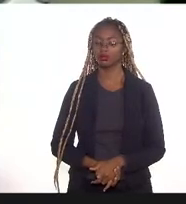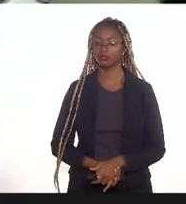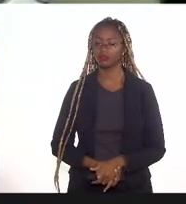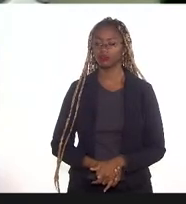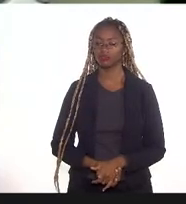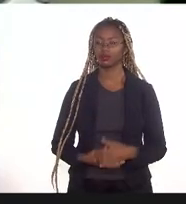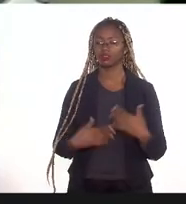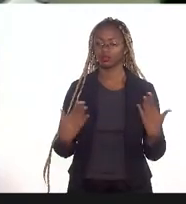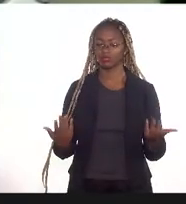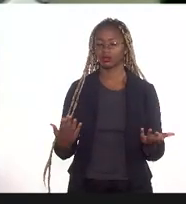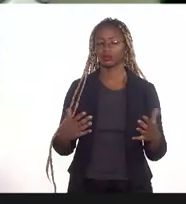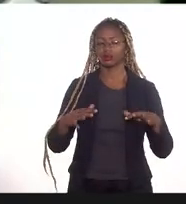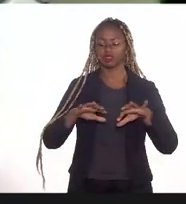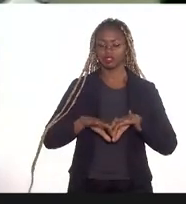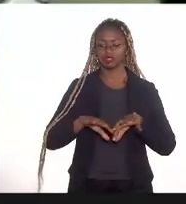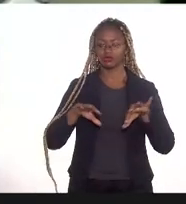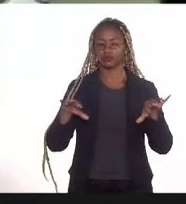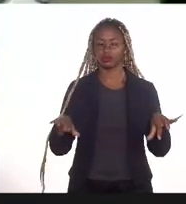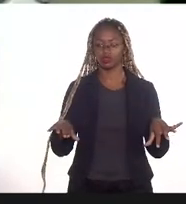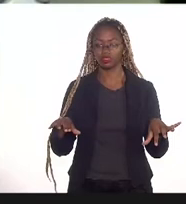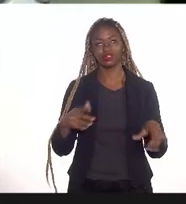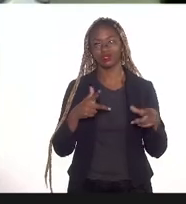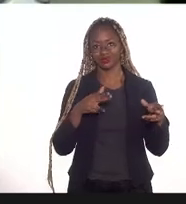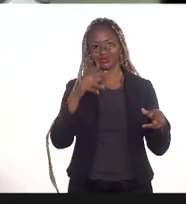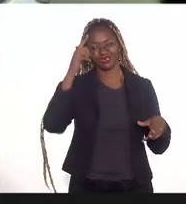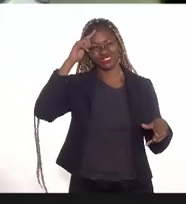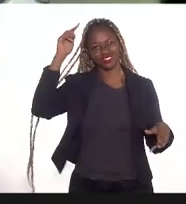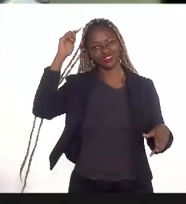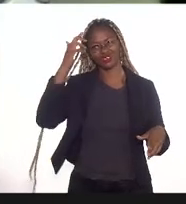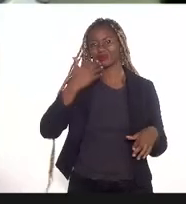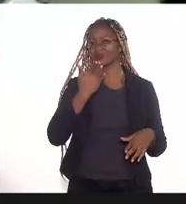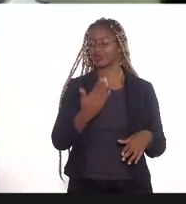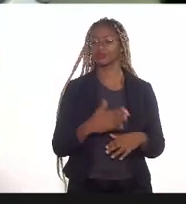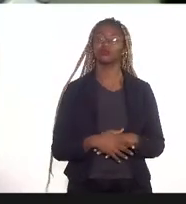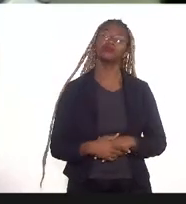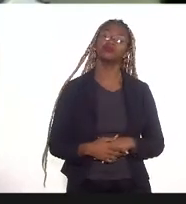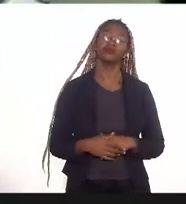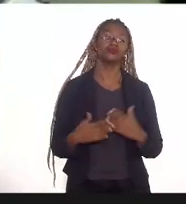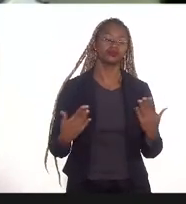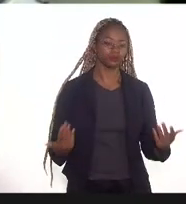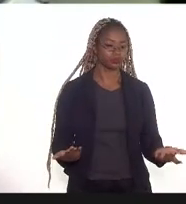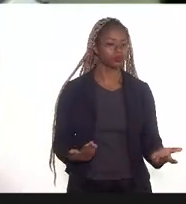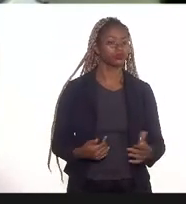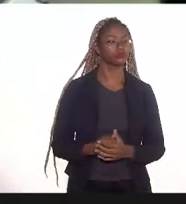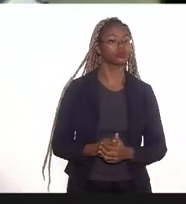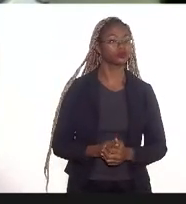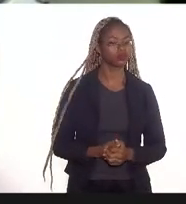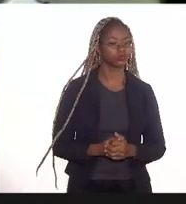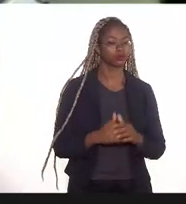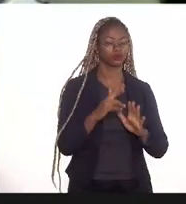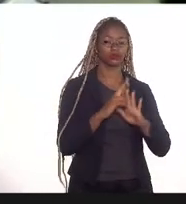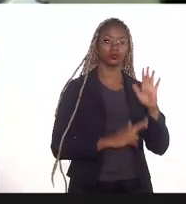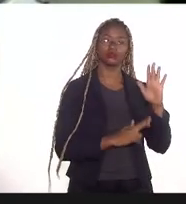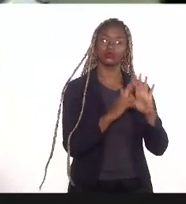Dividindo a minha resposta, como fiz com o deputado Luiz Paulo, com relação à publicidade e elaboração dos relatórios de